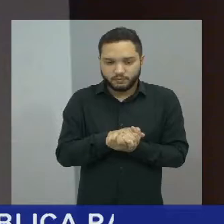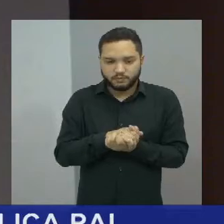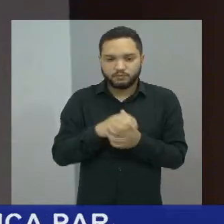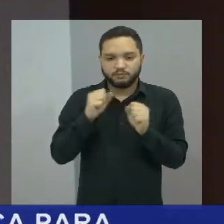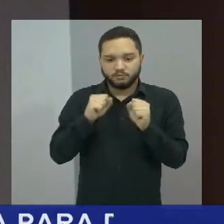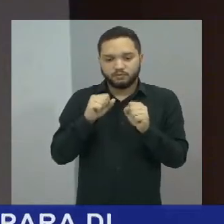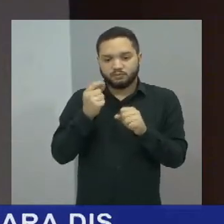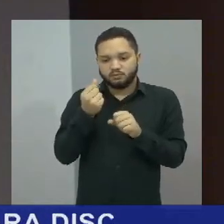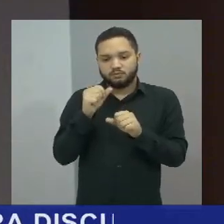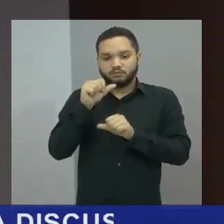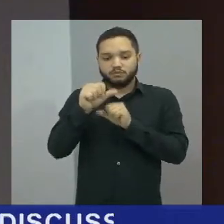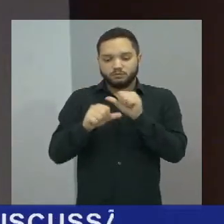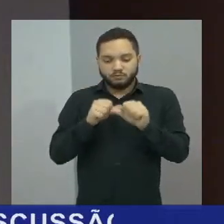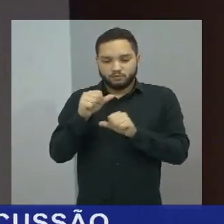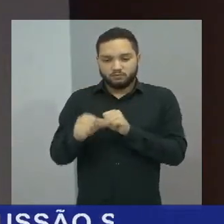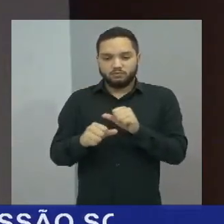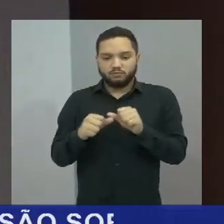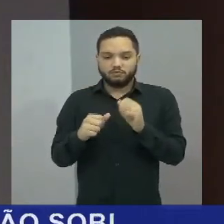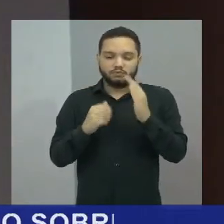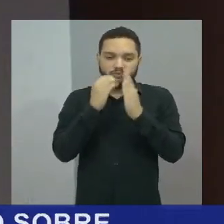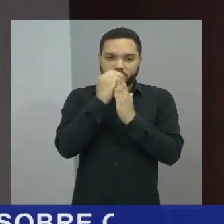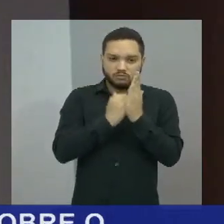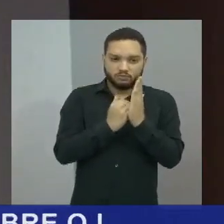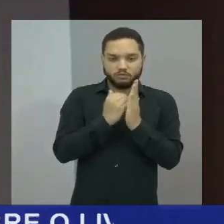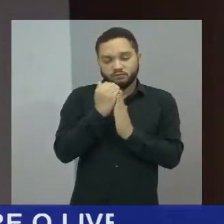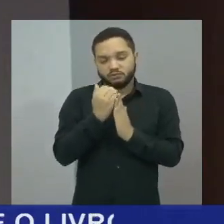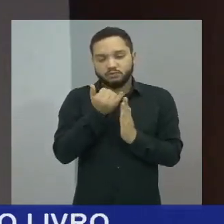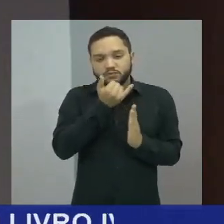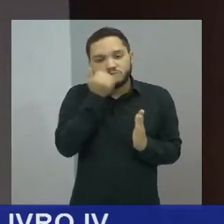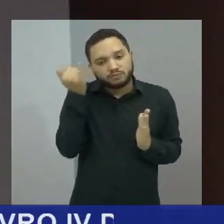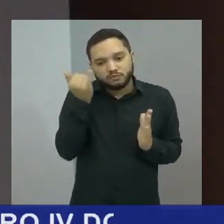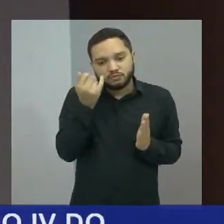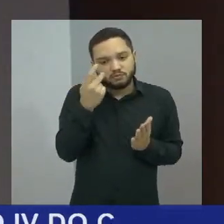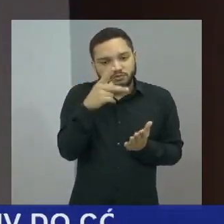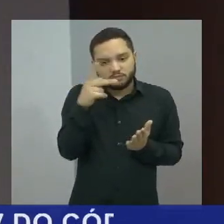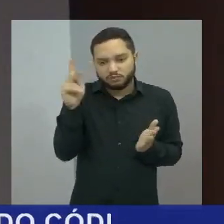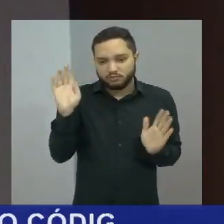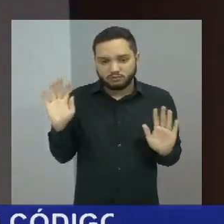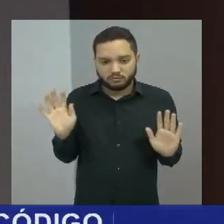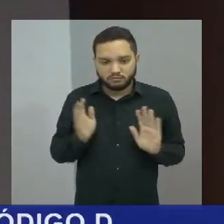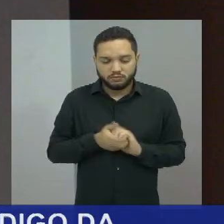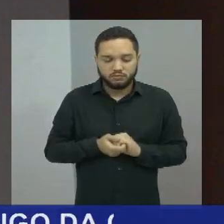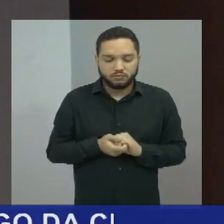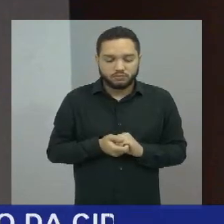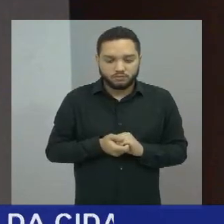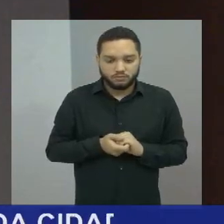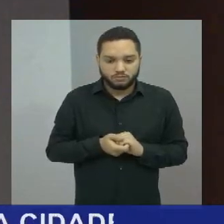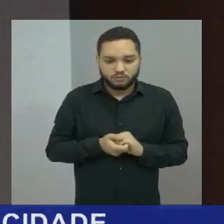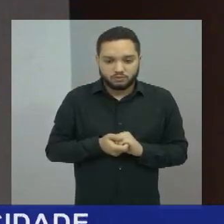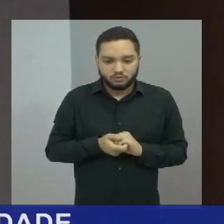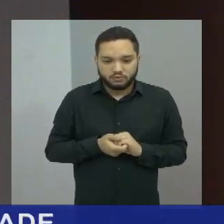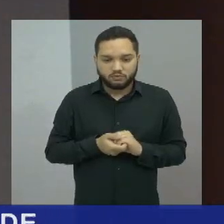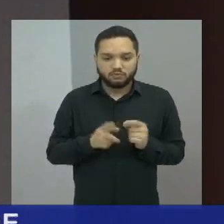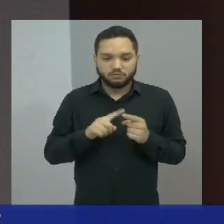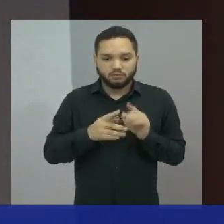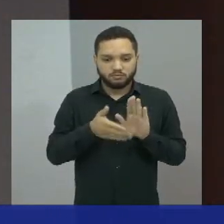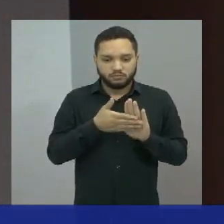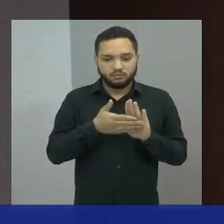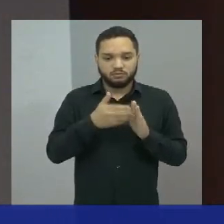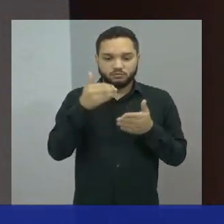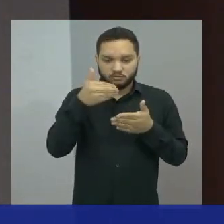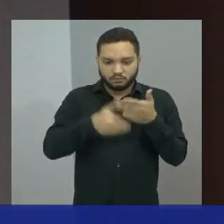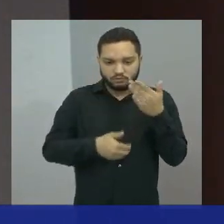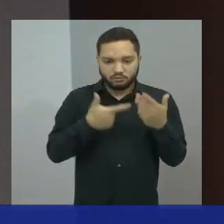alterar o valor da multa para mais ou para menos, dependendo de caso a caso. Também está proposto um desconto